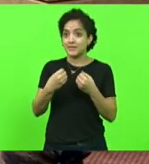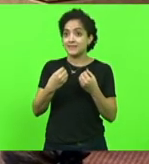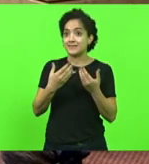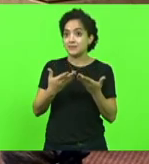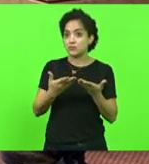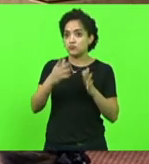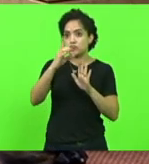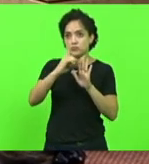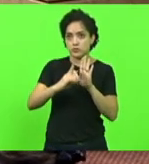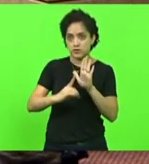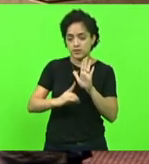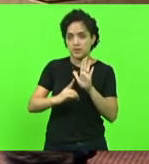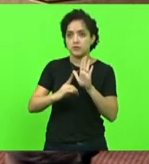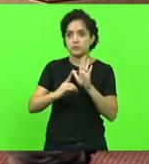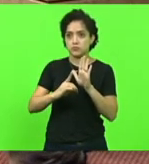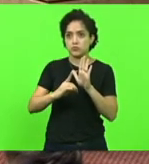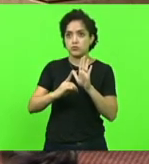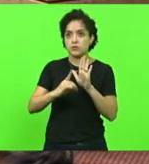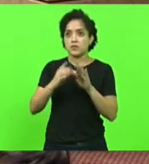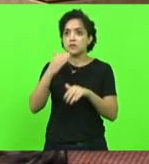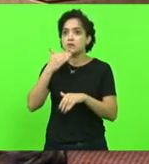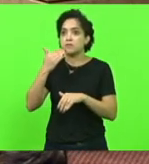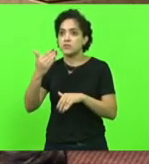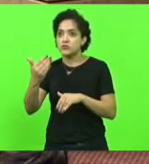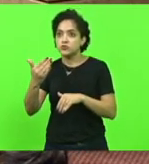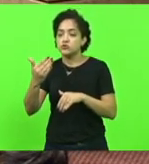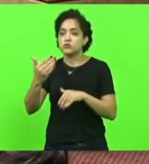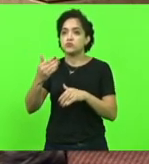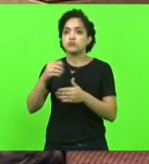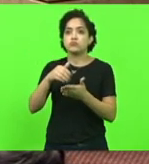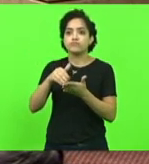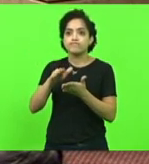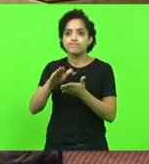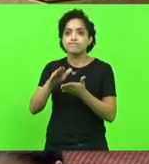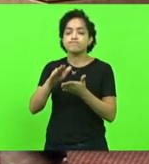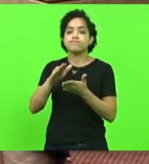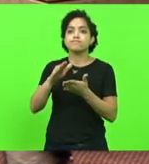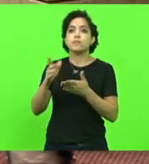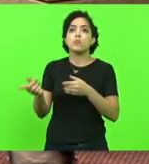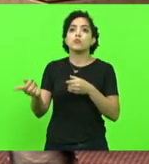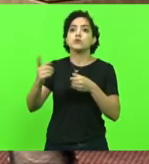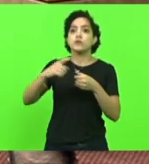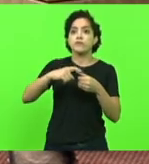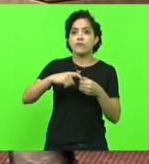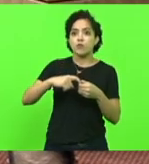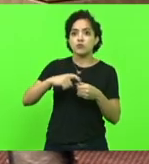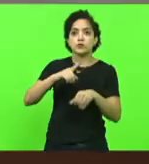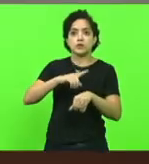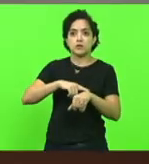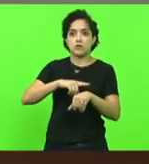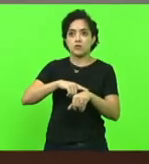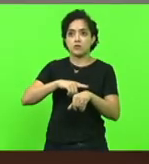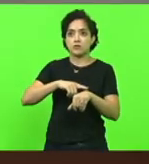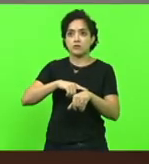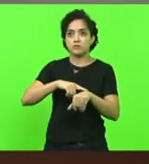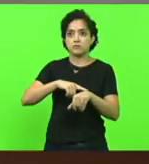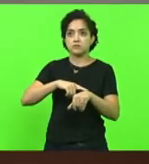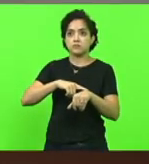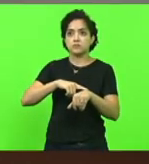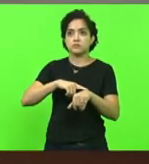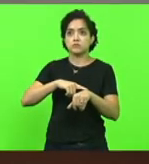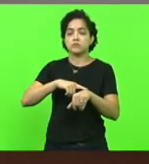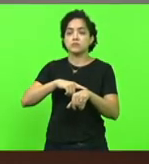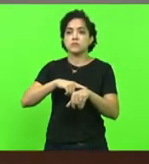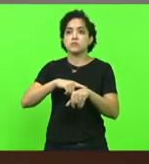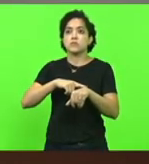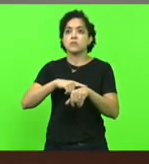depois de ter pedido a demissão do concurso, poder retornar na hora que ele quiser, na frente de quem está no concurso público.